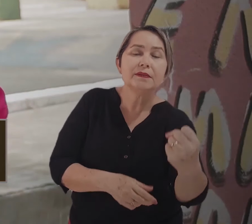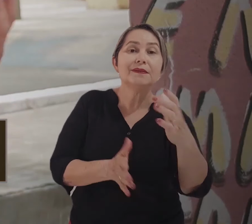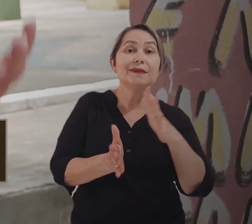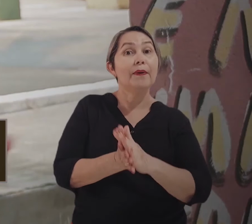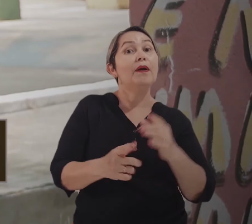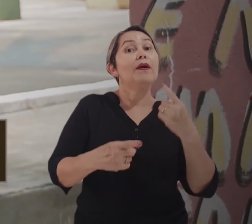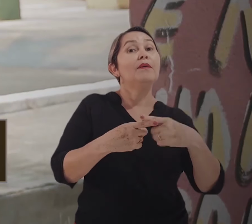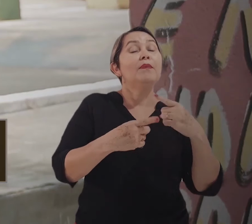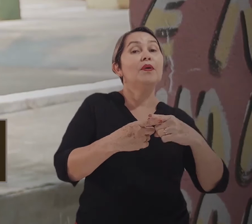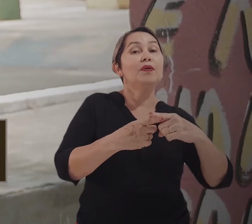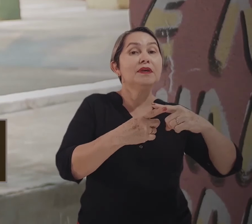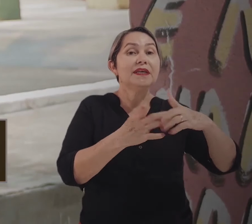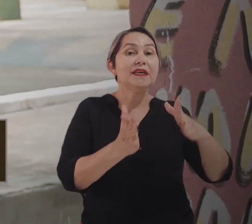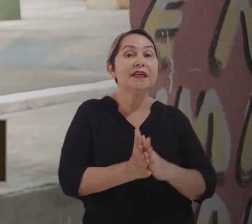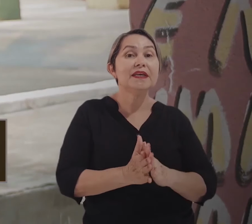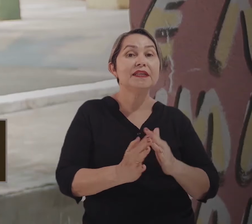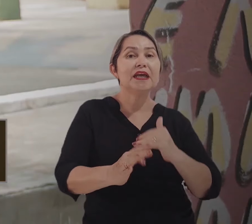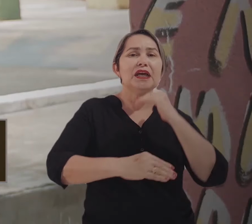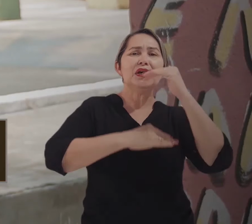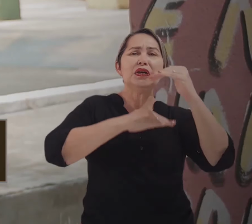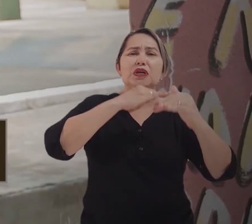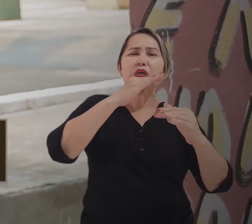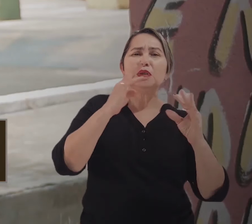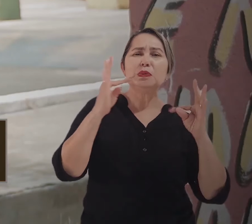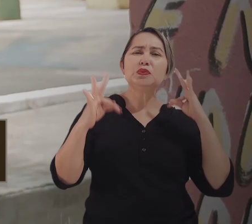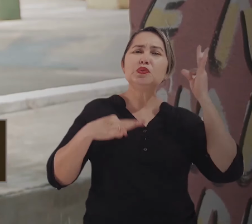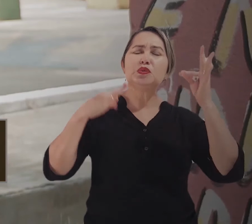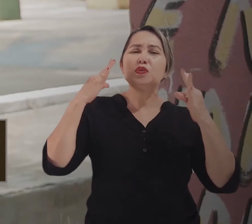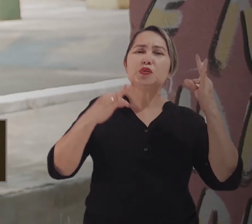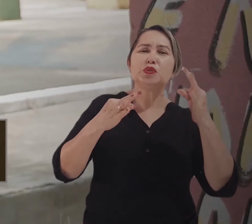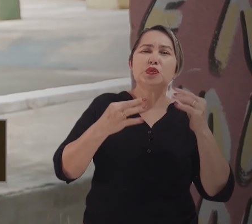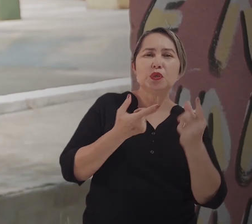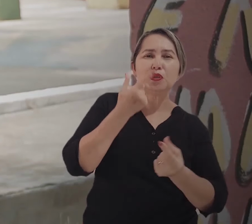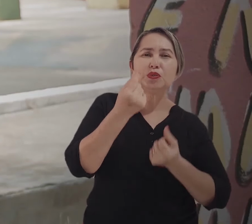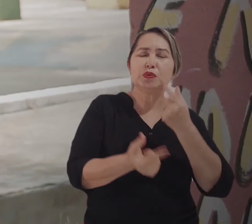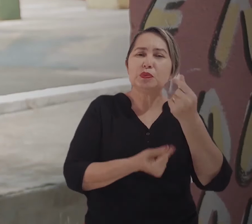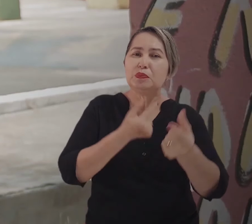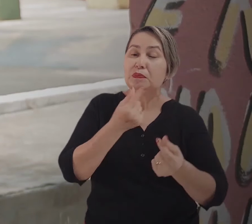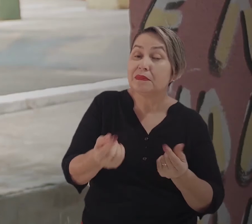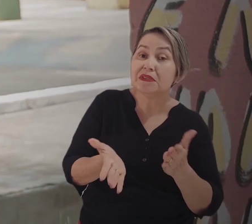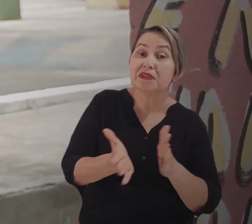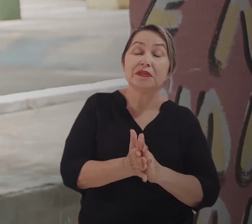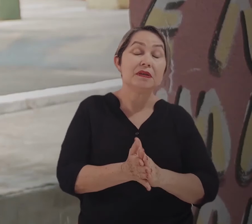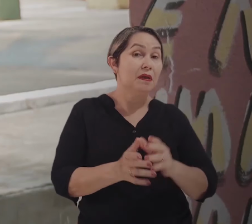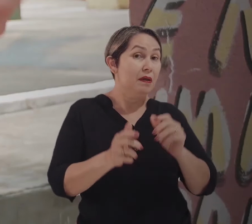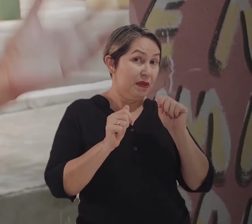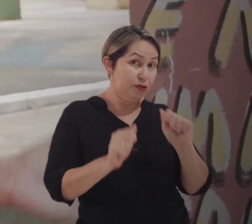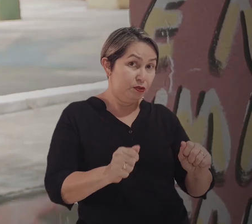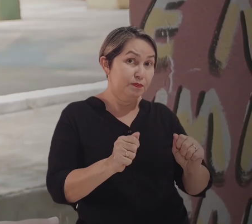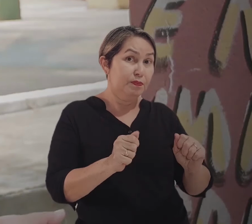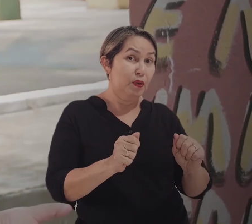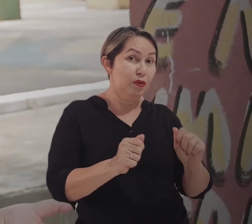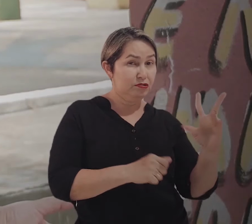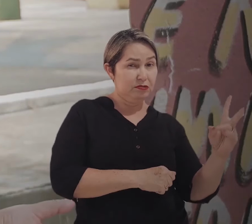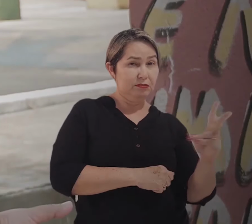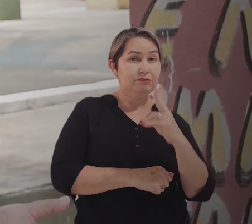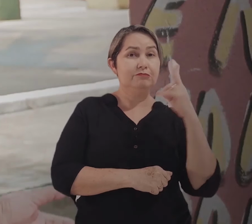caminhando somente para um turismo de negócio, para um turismo mais de massa, sendo que a gente pode estar